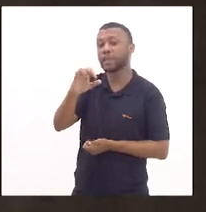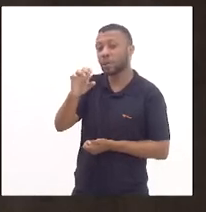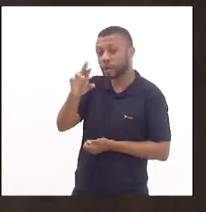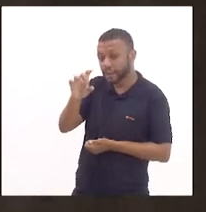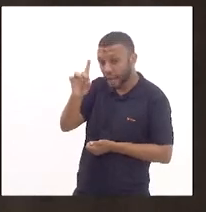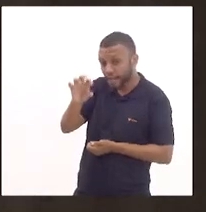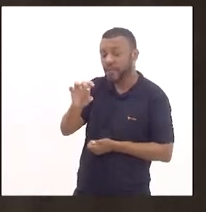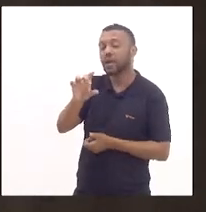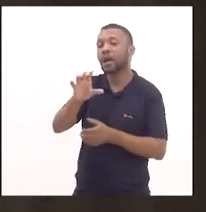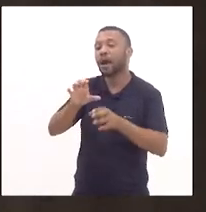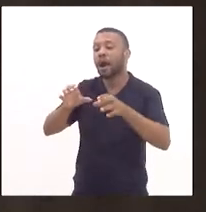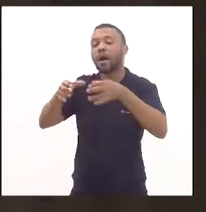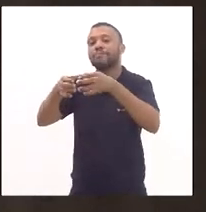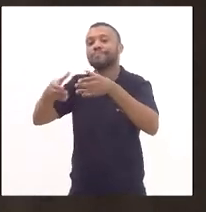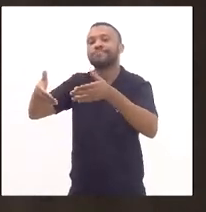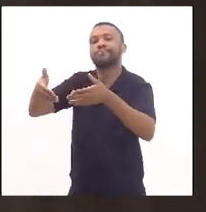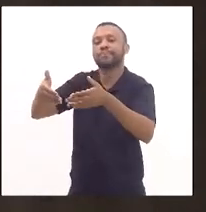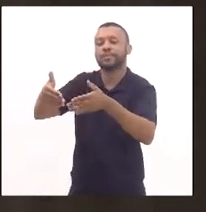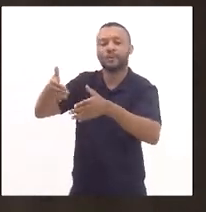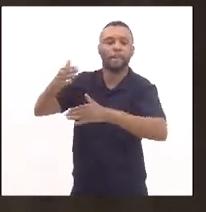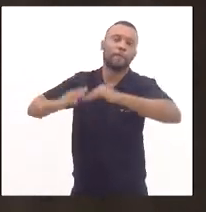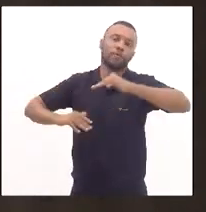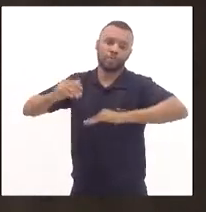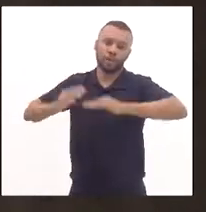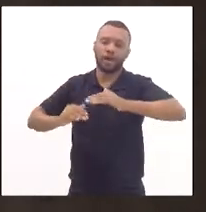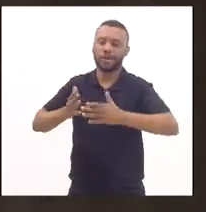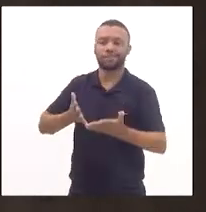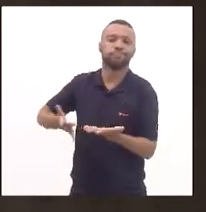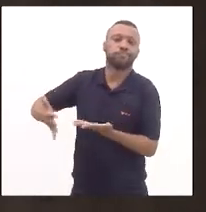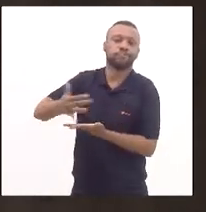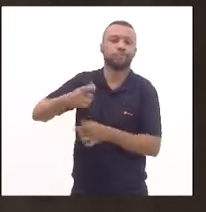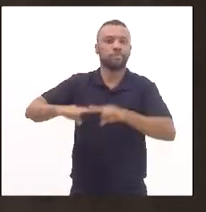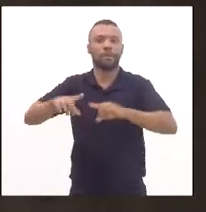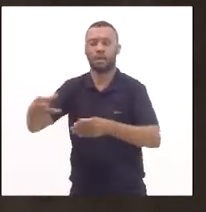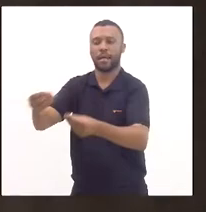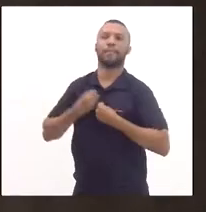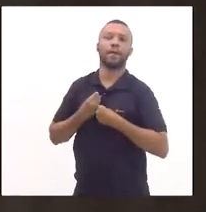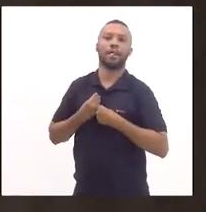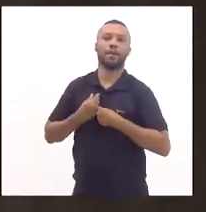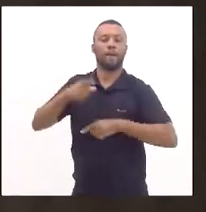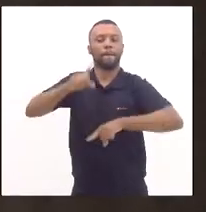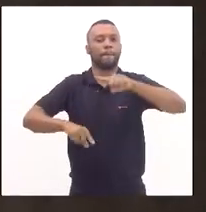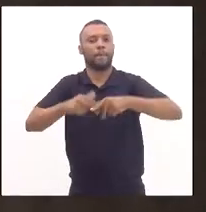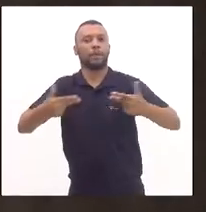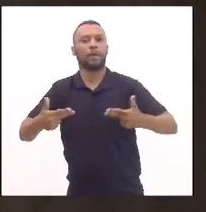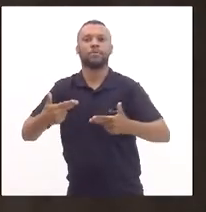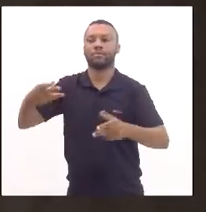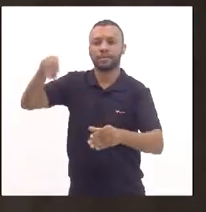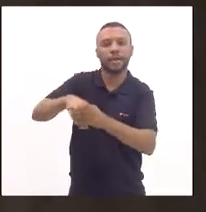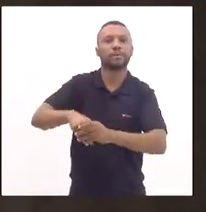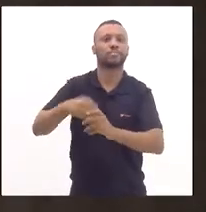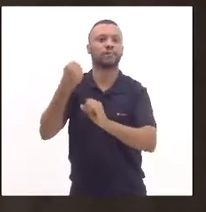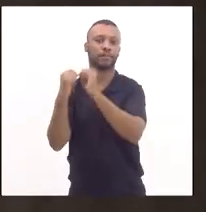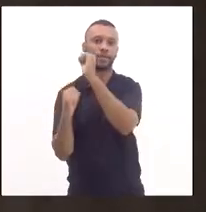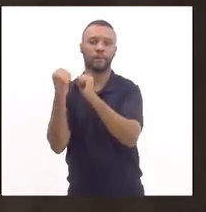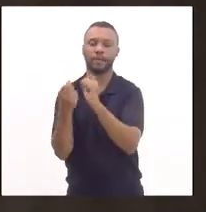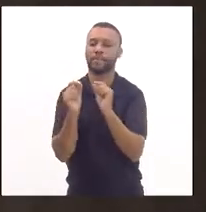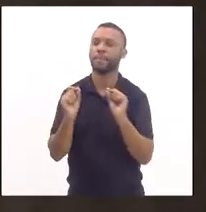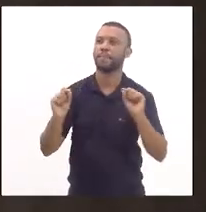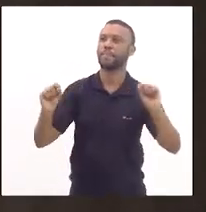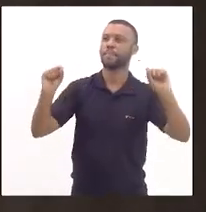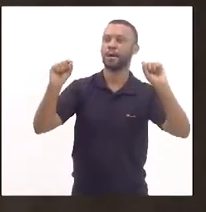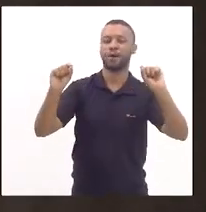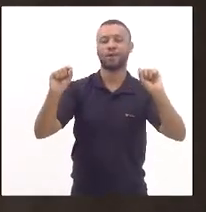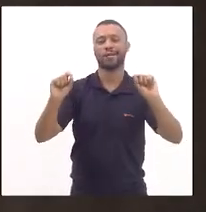de catadores de receberem os materiais recicláveis das empresas, né? Então, depois de